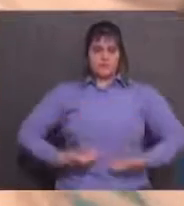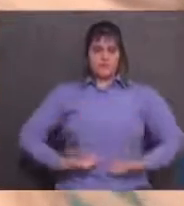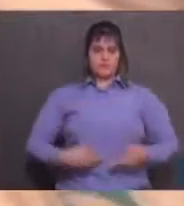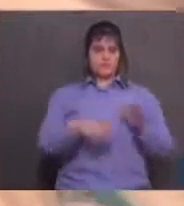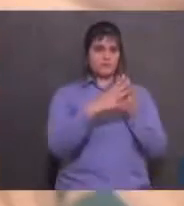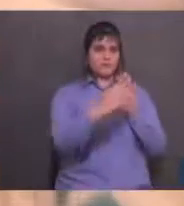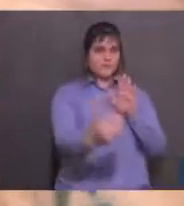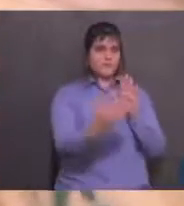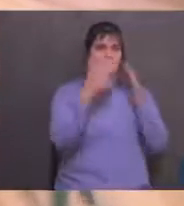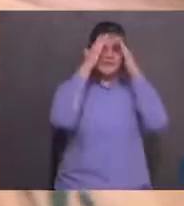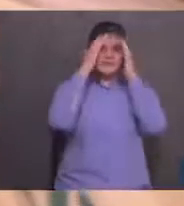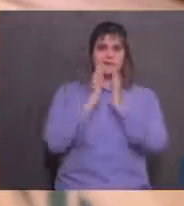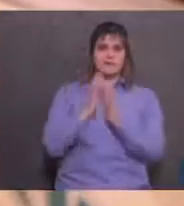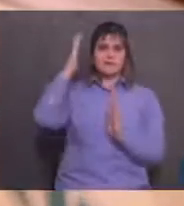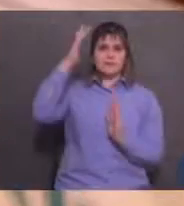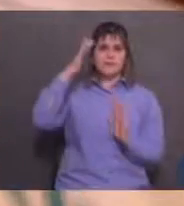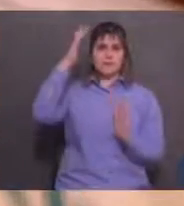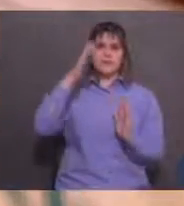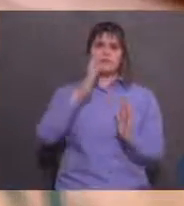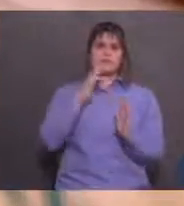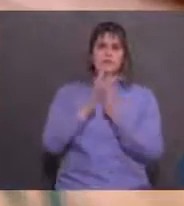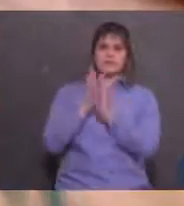ventre, Jesus.